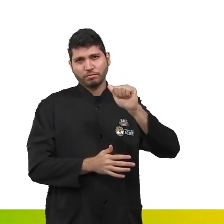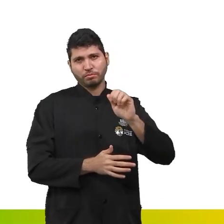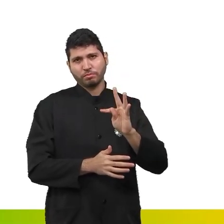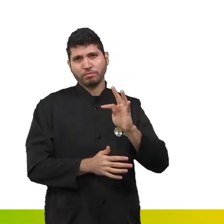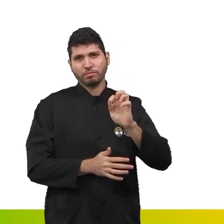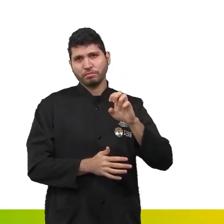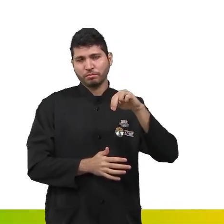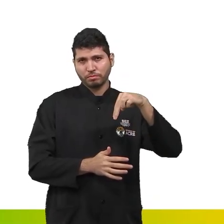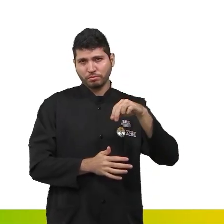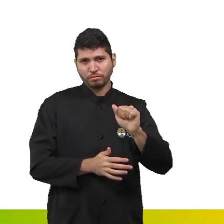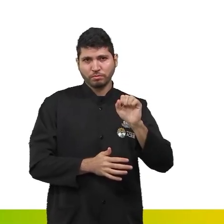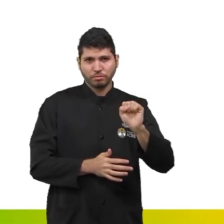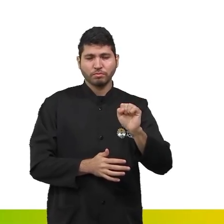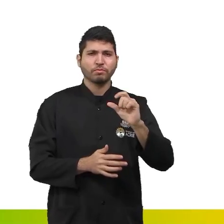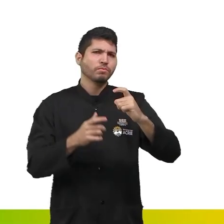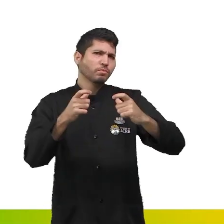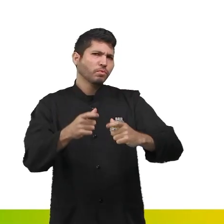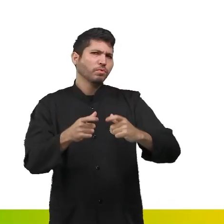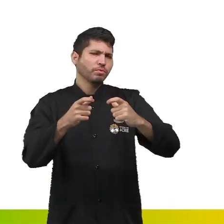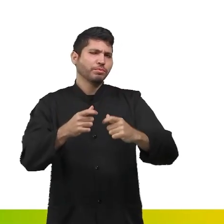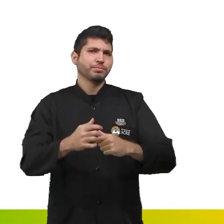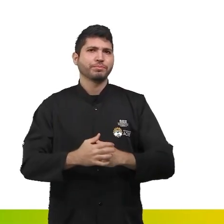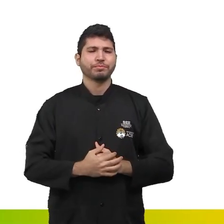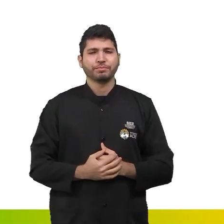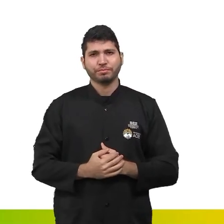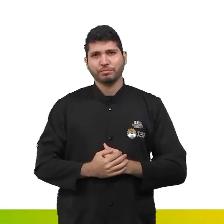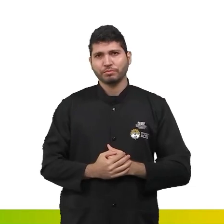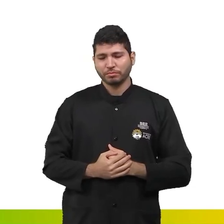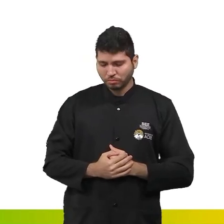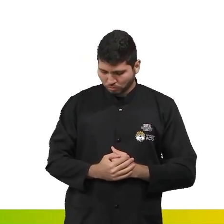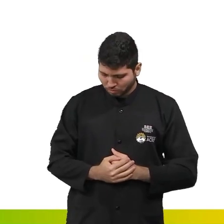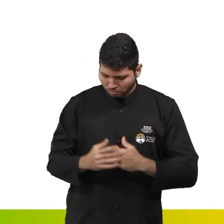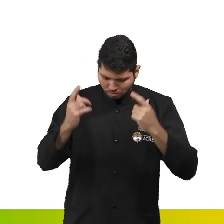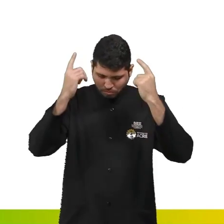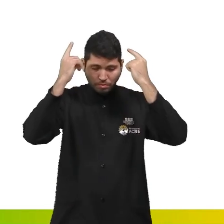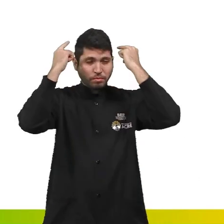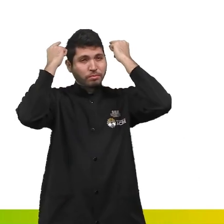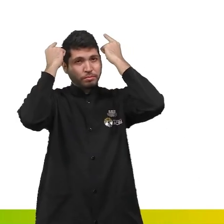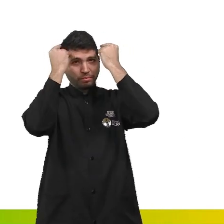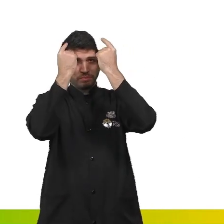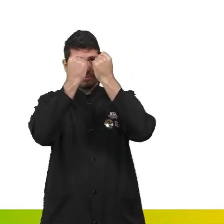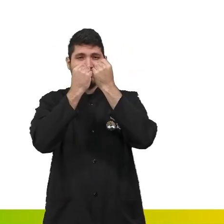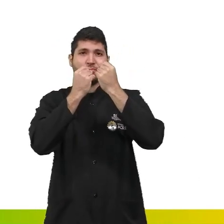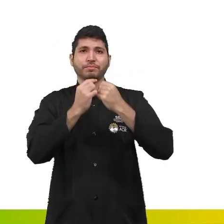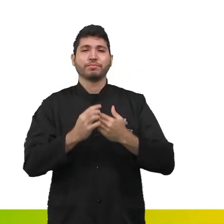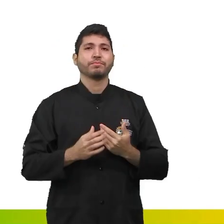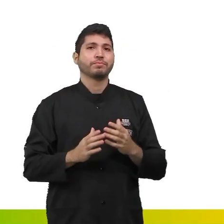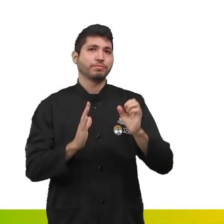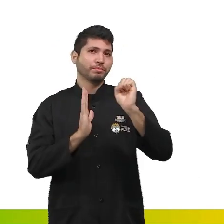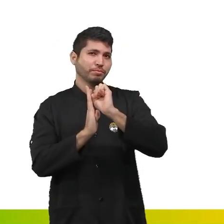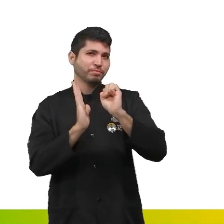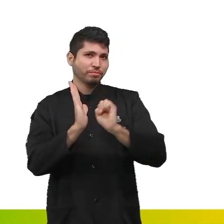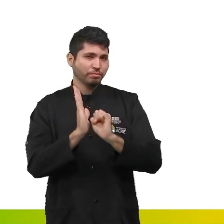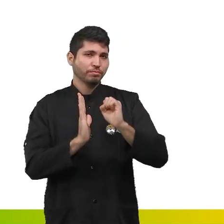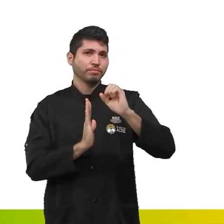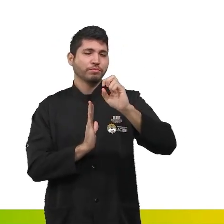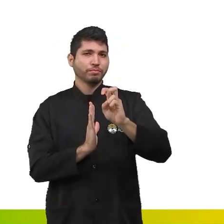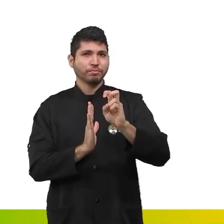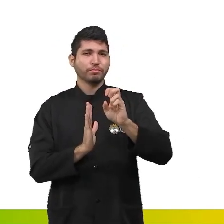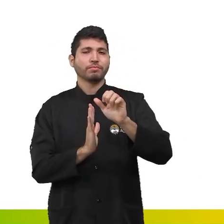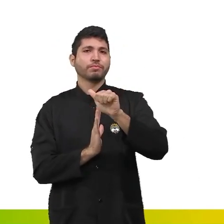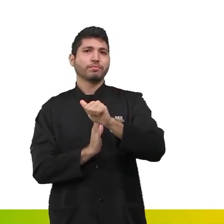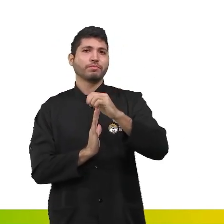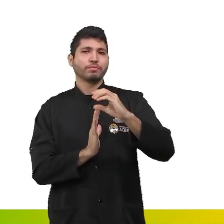Onde fica Atenas? Muito bem, na Grécia. Por volta do século V